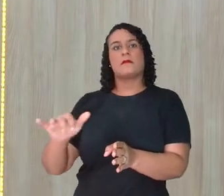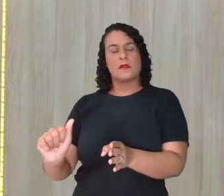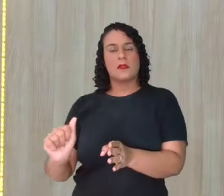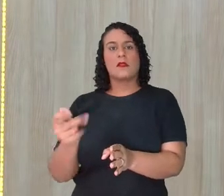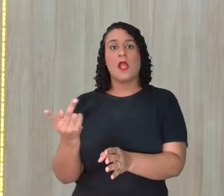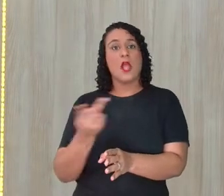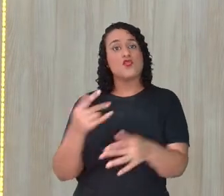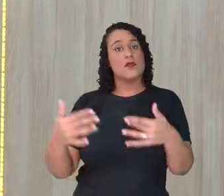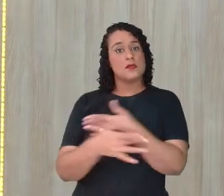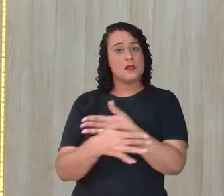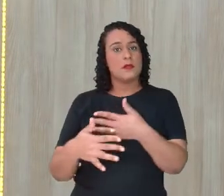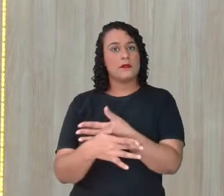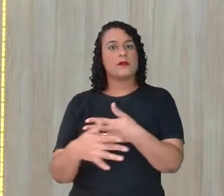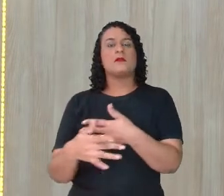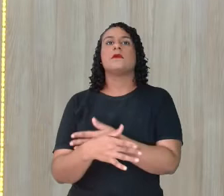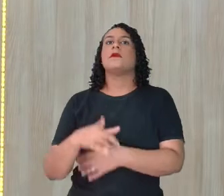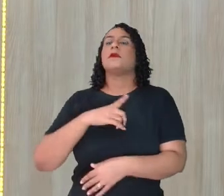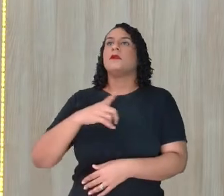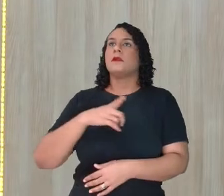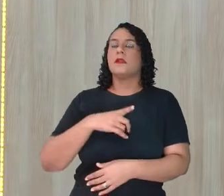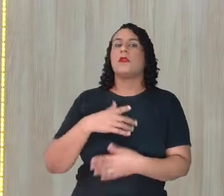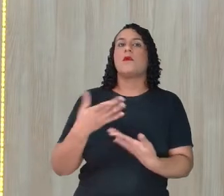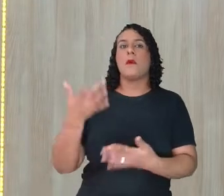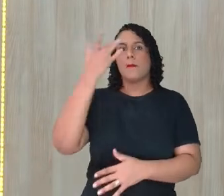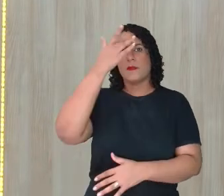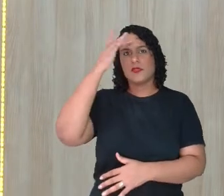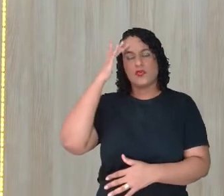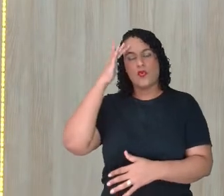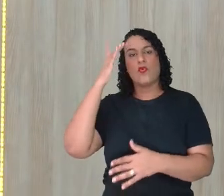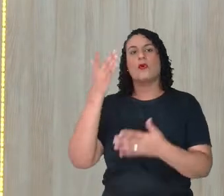tinham grandes mercadores, né, e